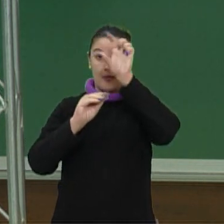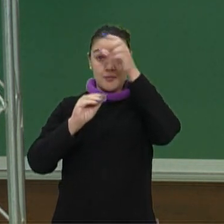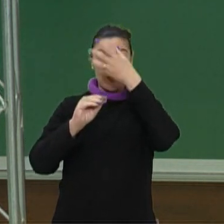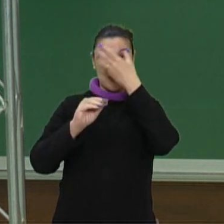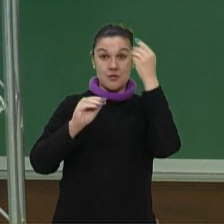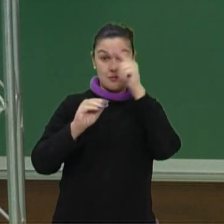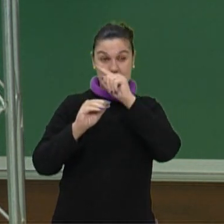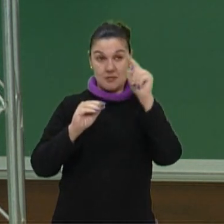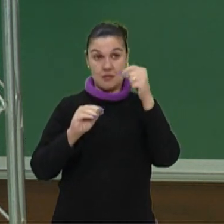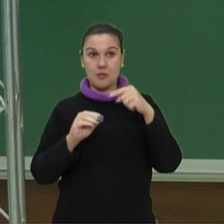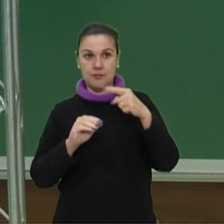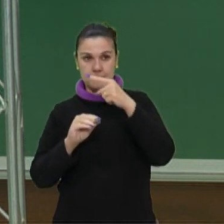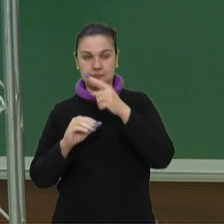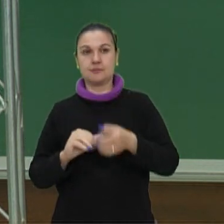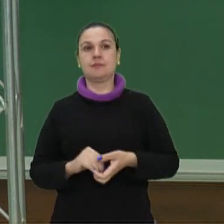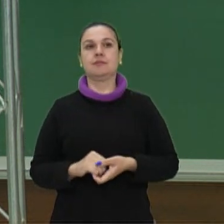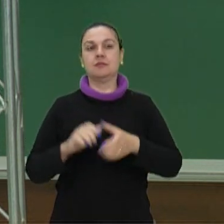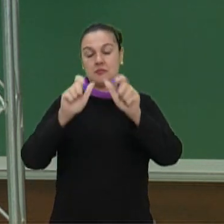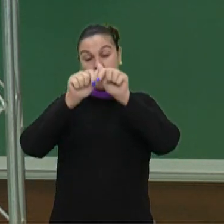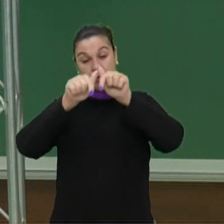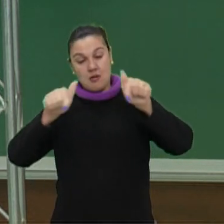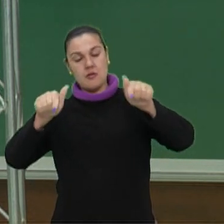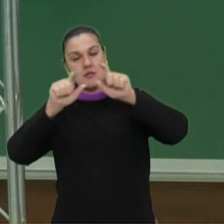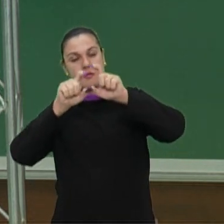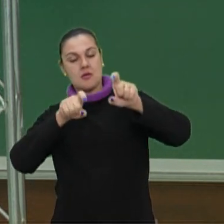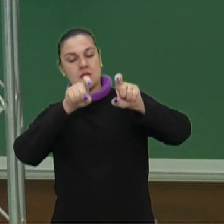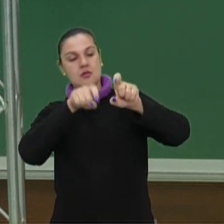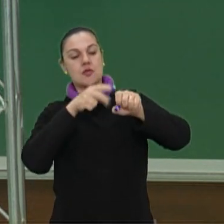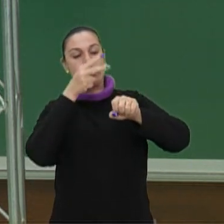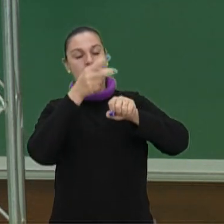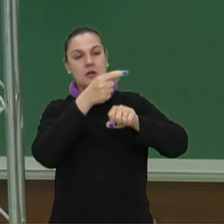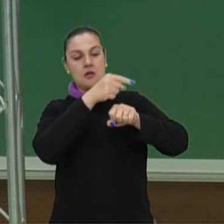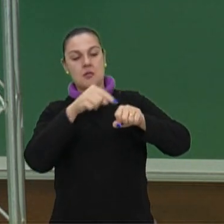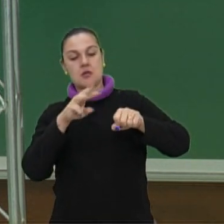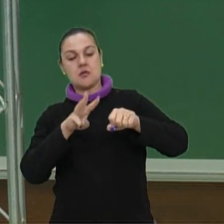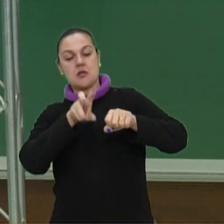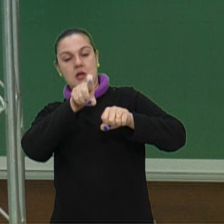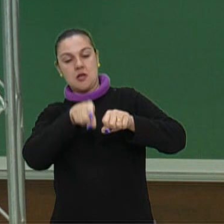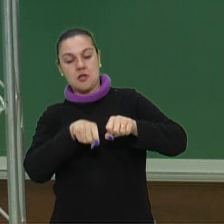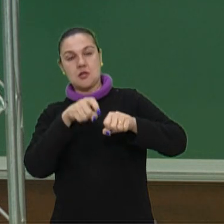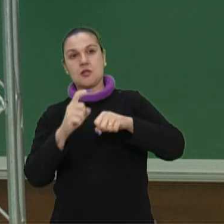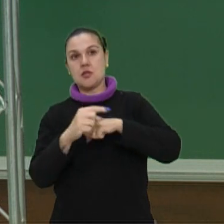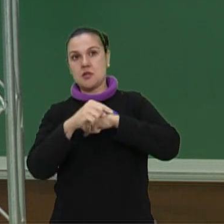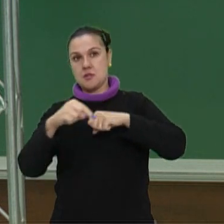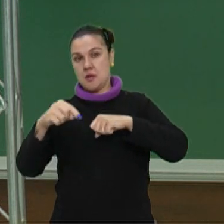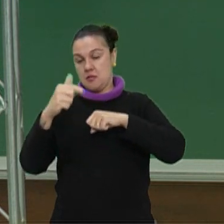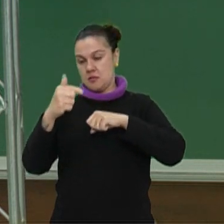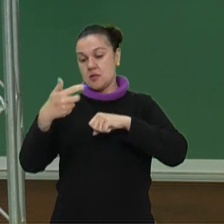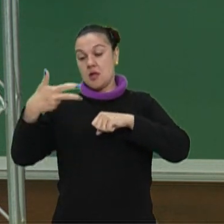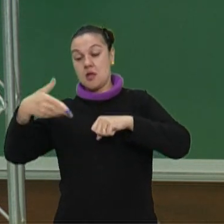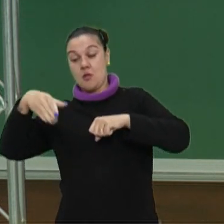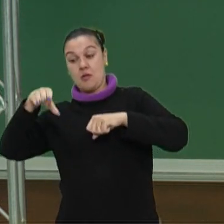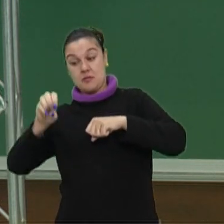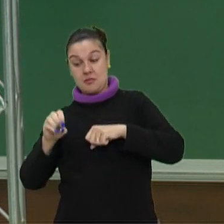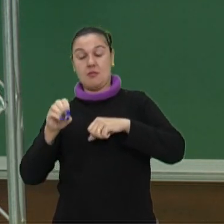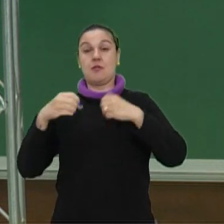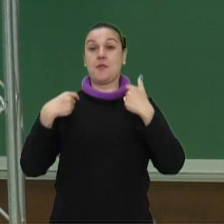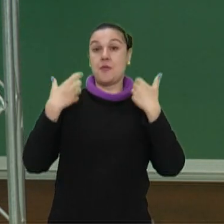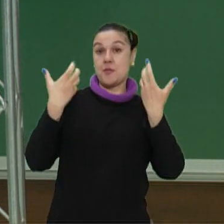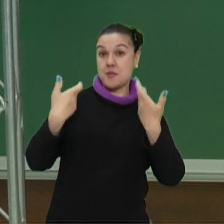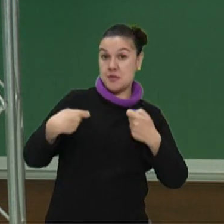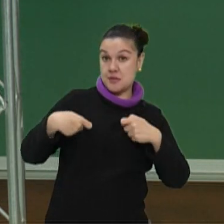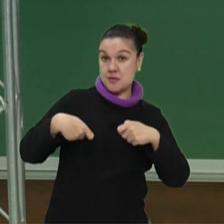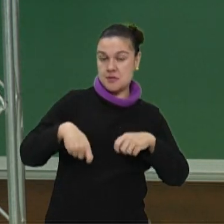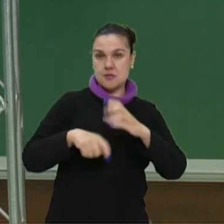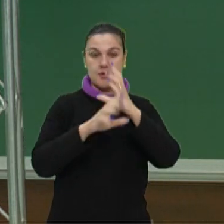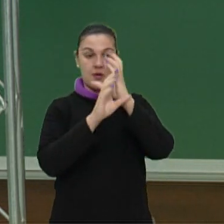final. Mas está lá. A minha equação é essa, x² menos 3x menos 7 igual a zero, né? E eu quero a soma. Lembre-se,